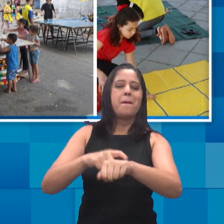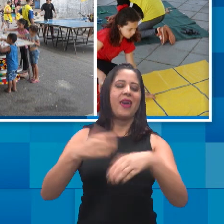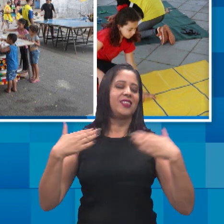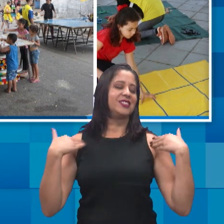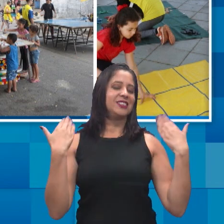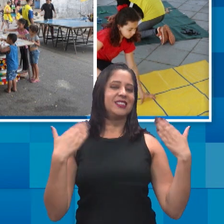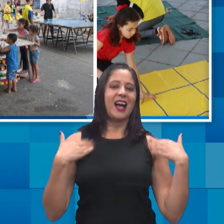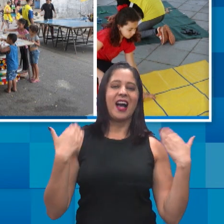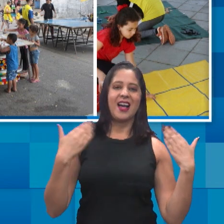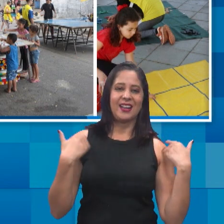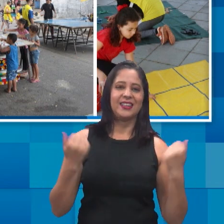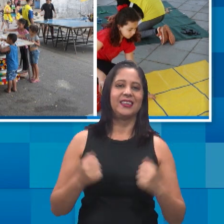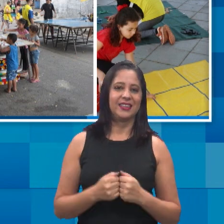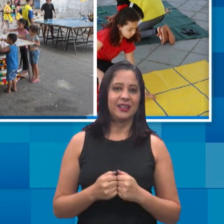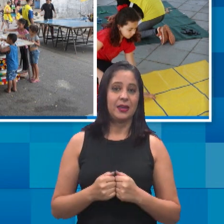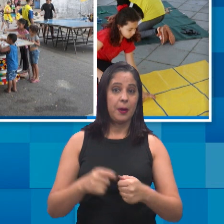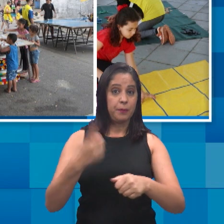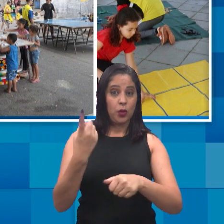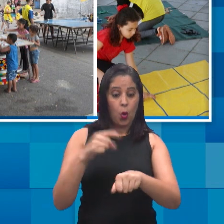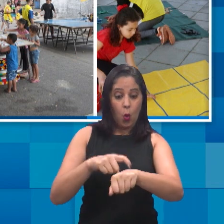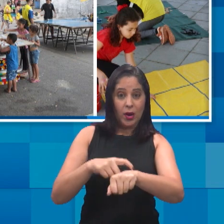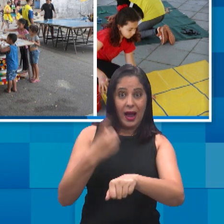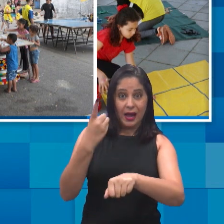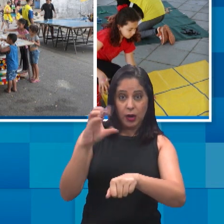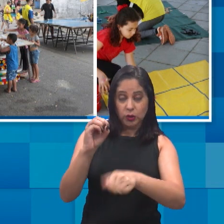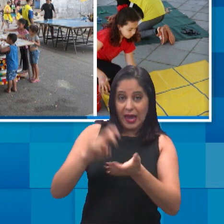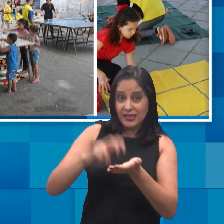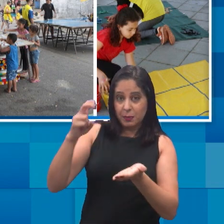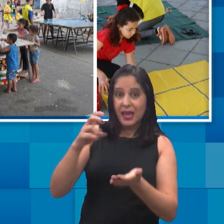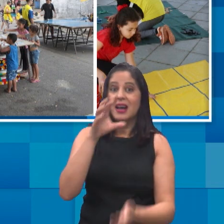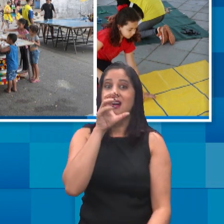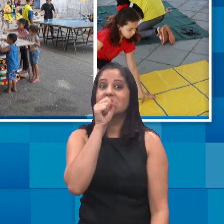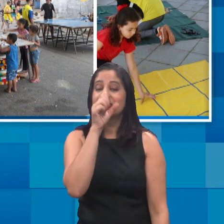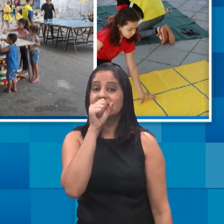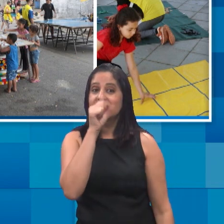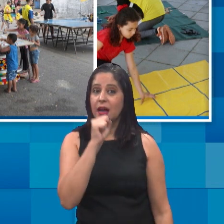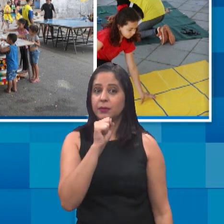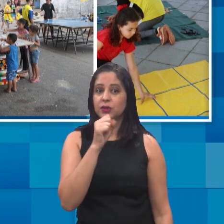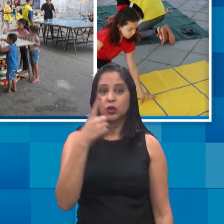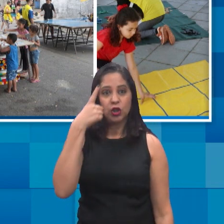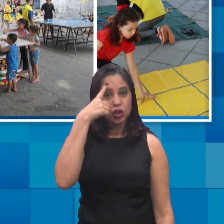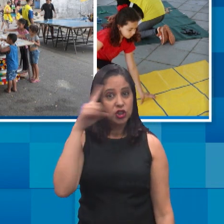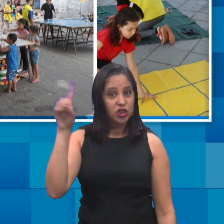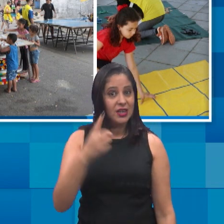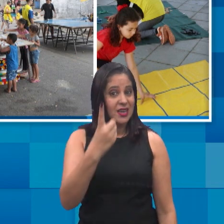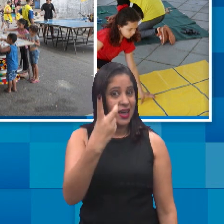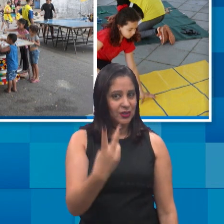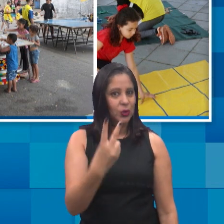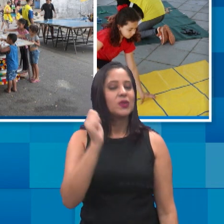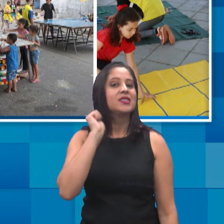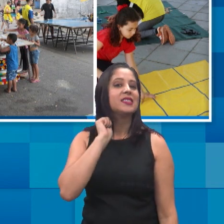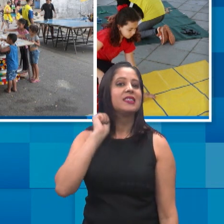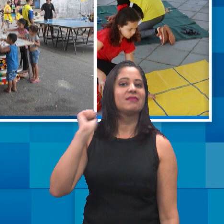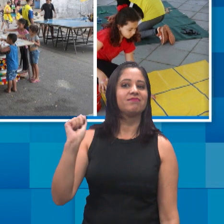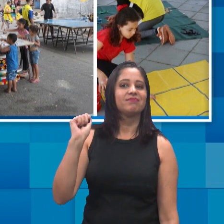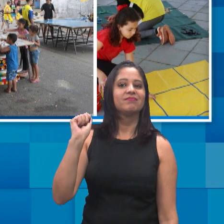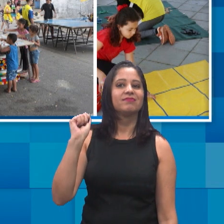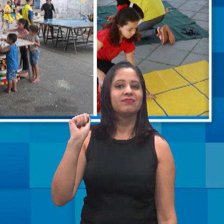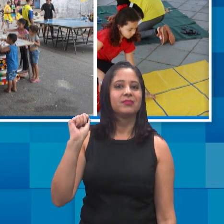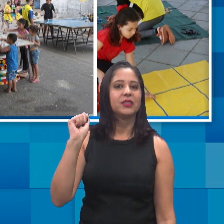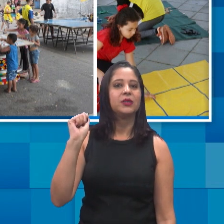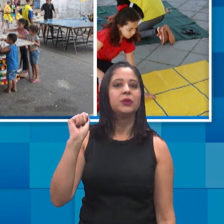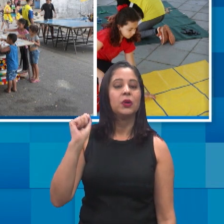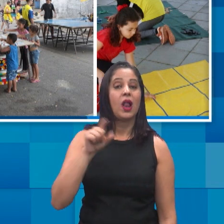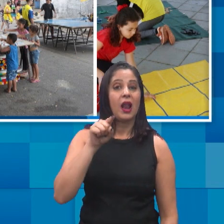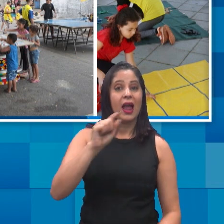Jardim Morumbi, a partir das 10 horas da manhã deste sábado, dia 12 de abril, na